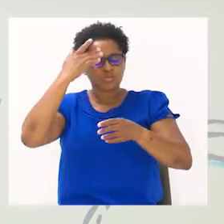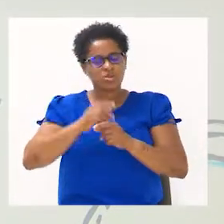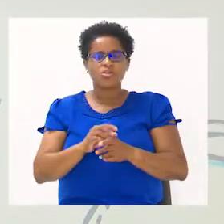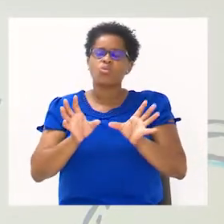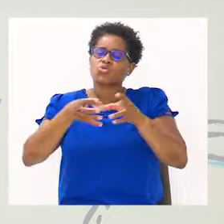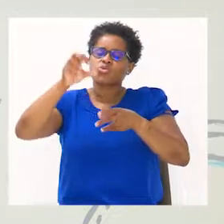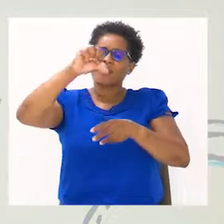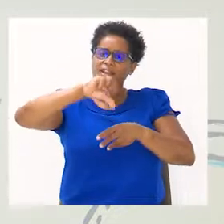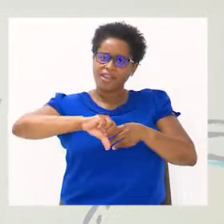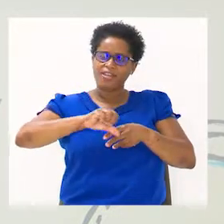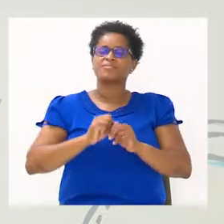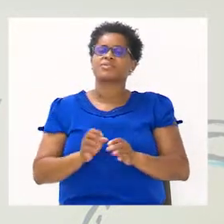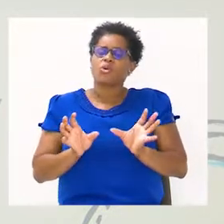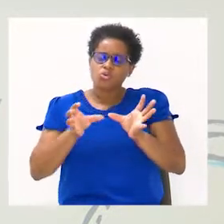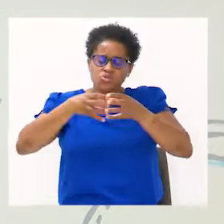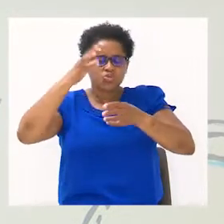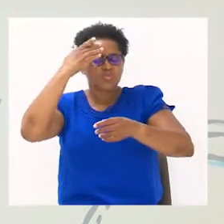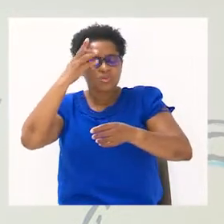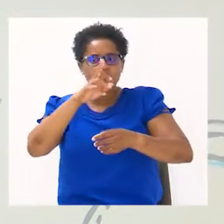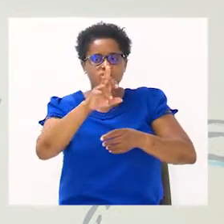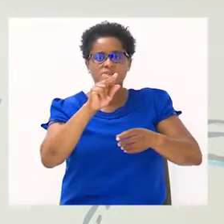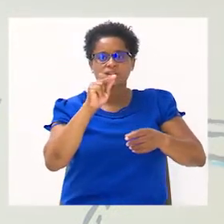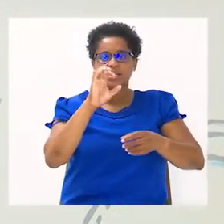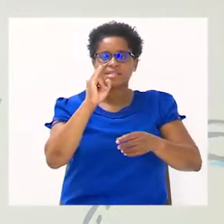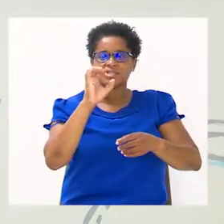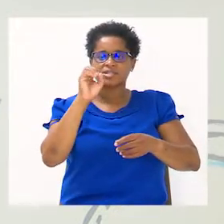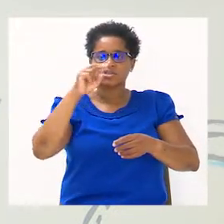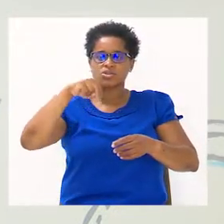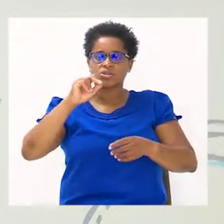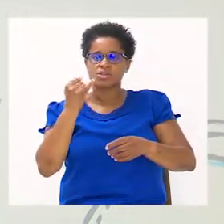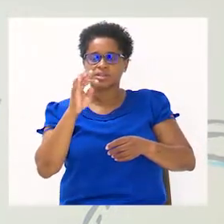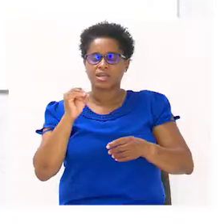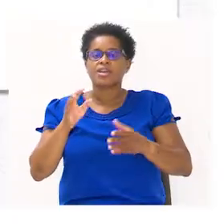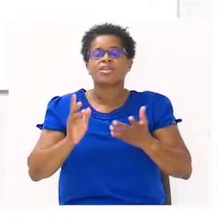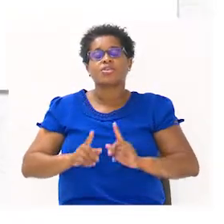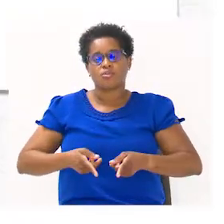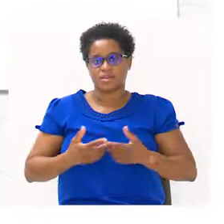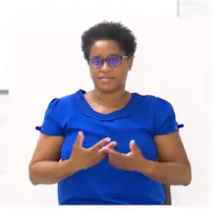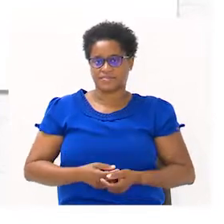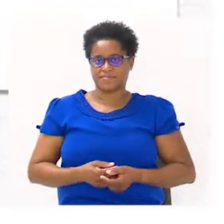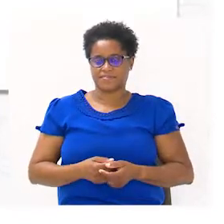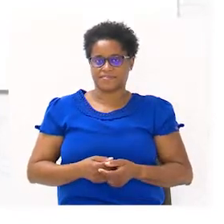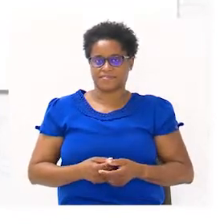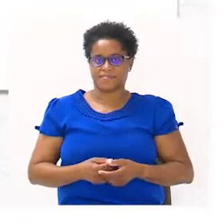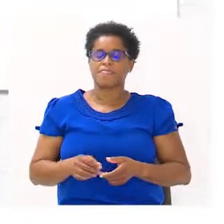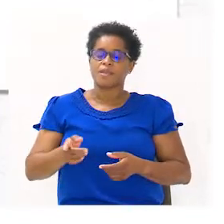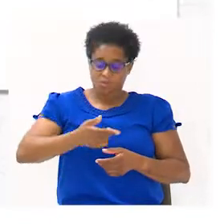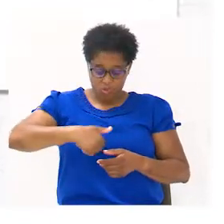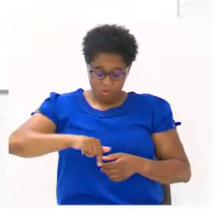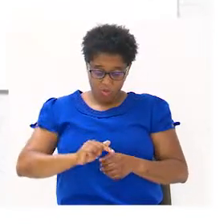o conjunto dos números racionais, ok? Então vamos lá. Nós